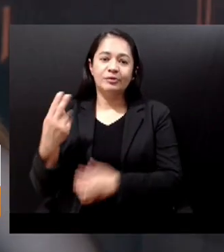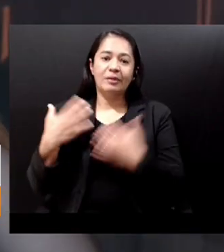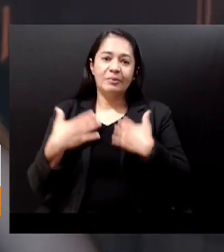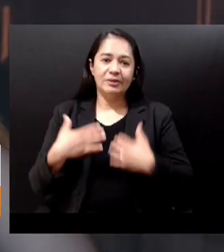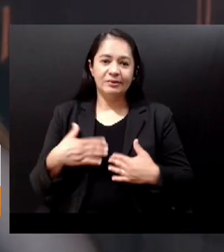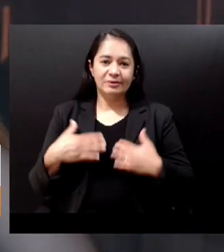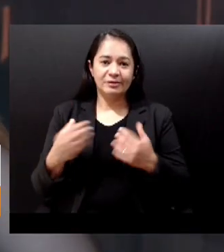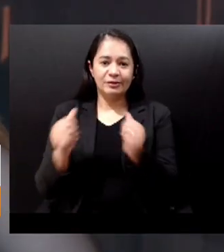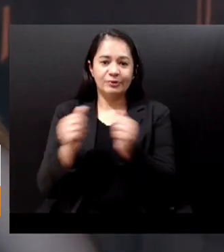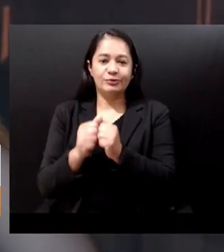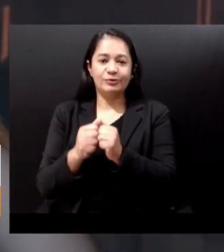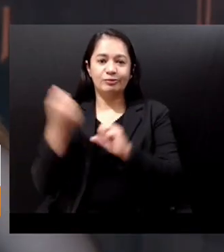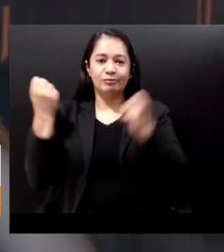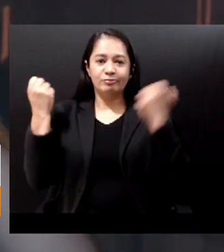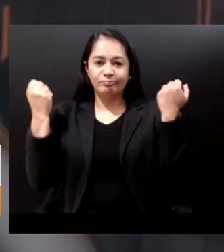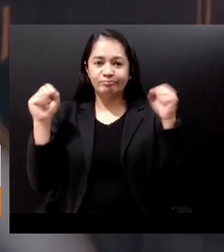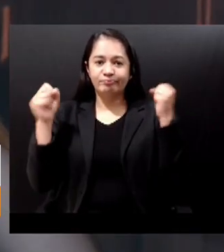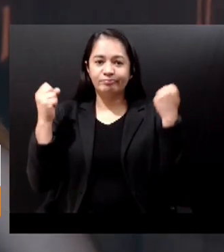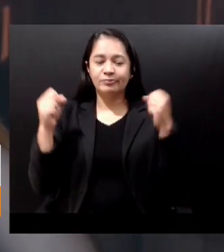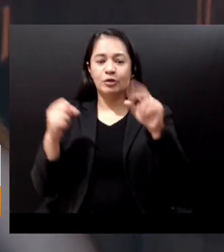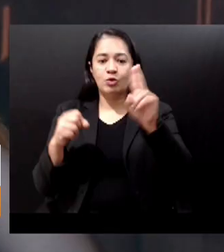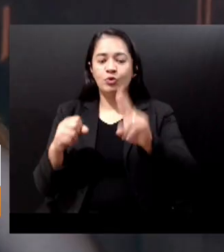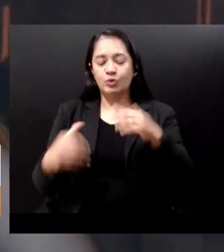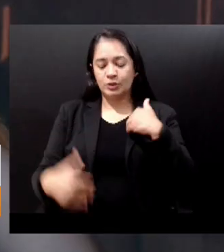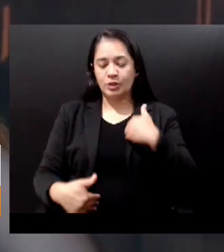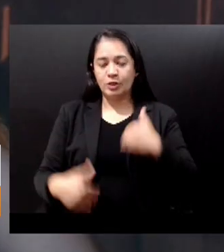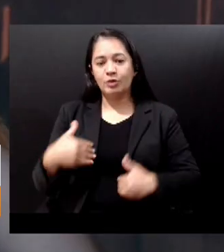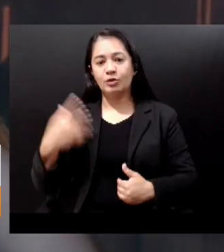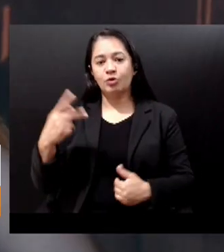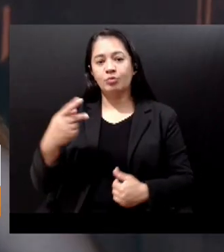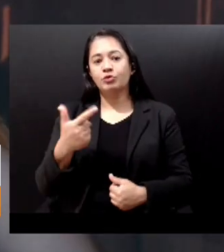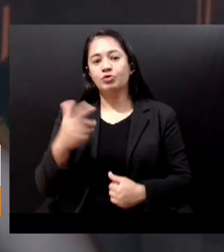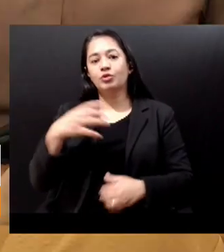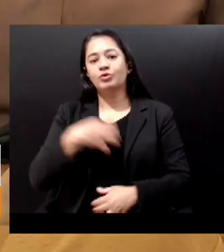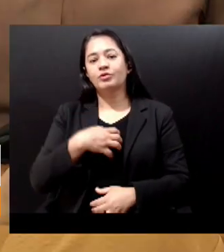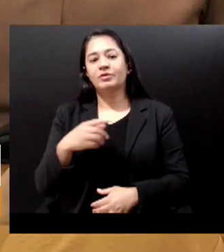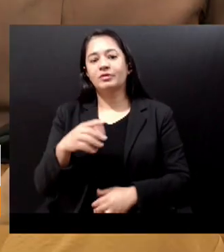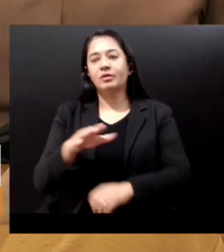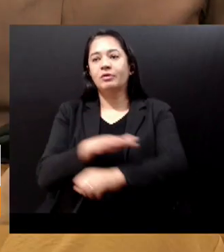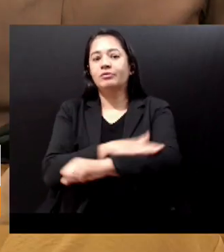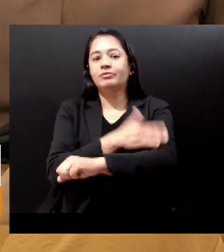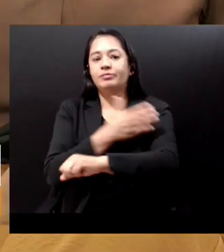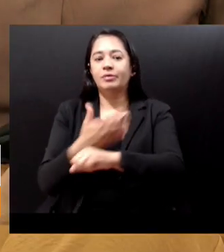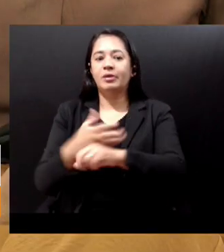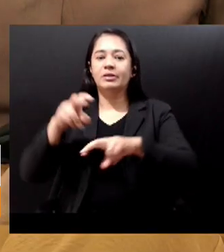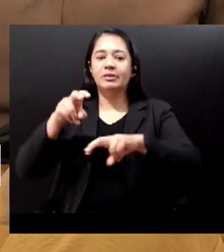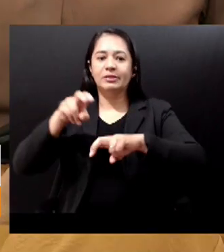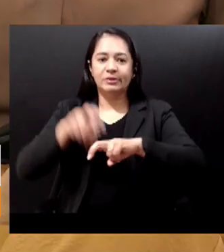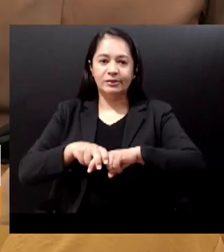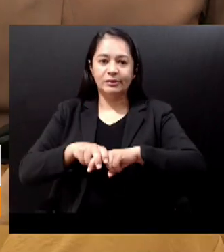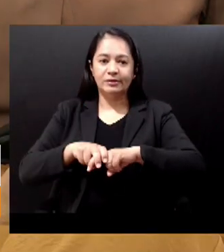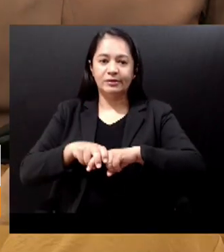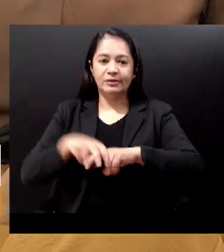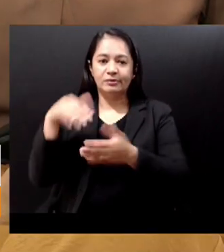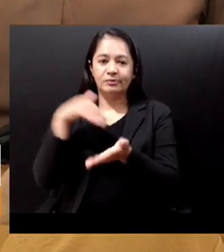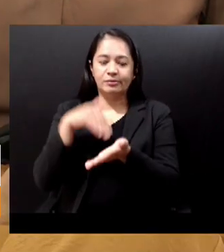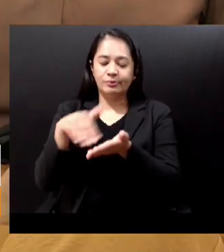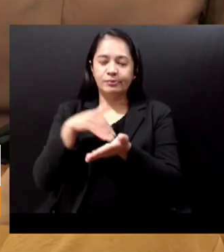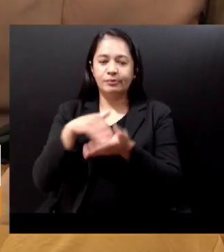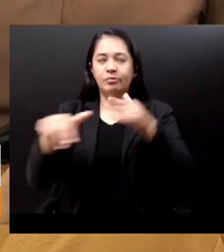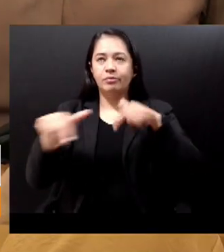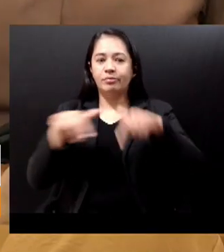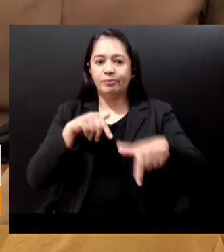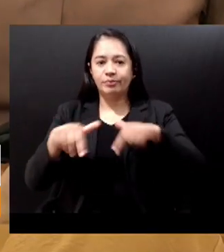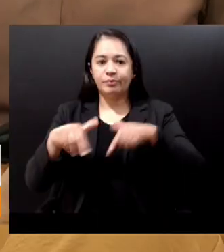né, de usar o seu corpo de outras formas. Você vai ficar o dia inteiro sentado no seu escritório trabalhando, acho que é gostoso você